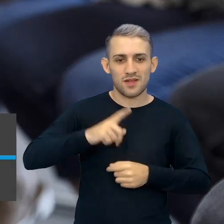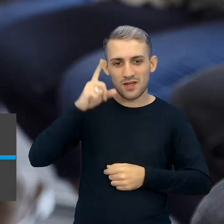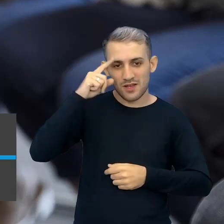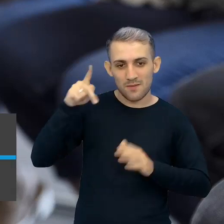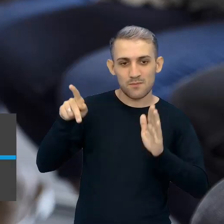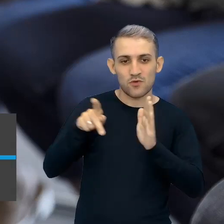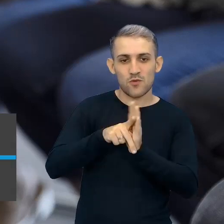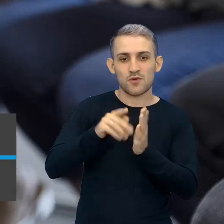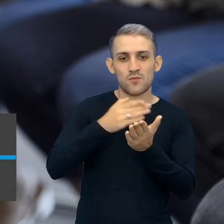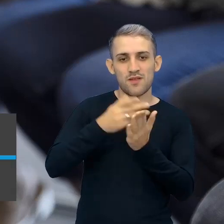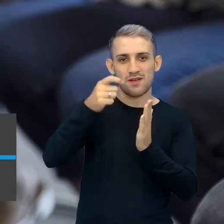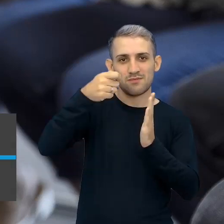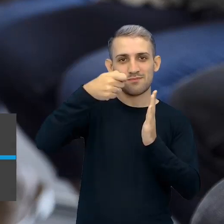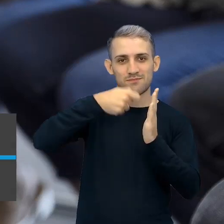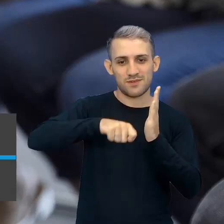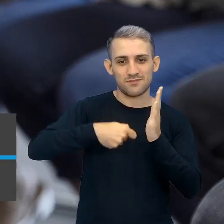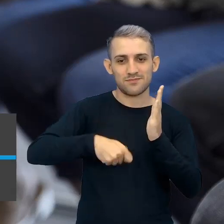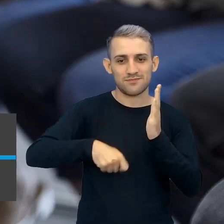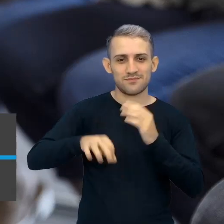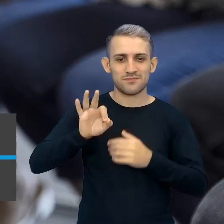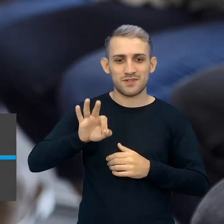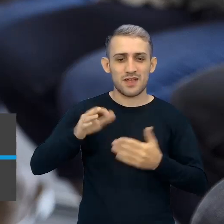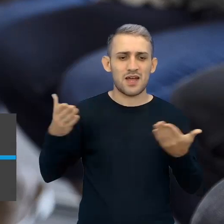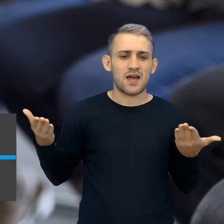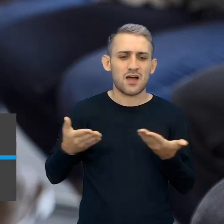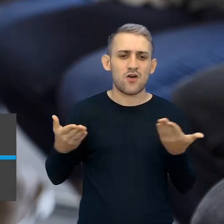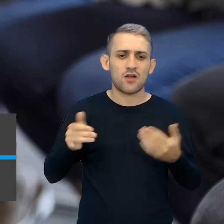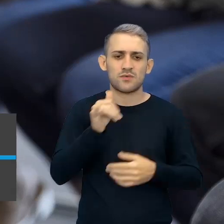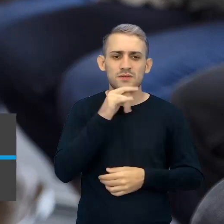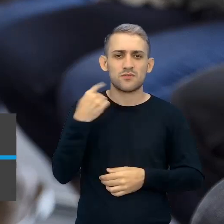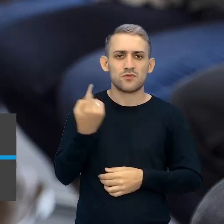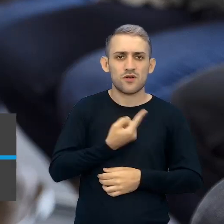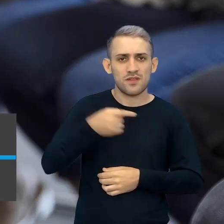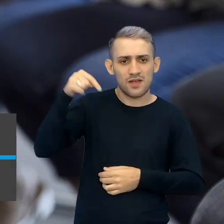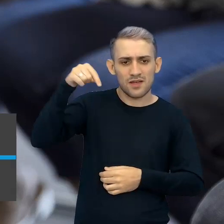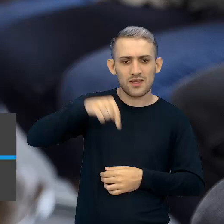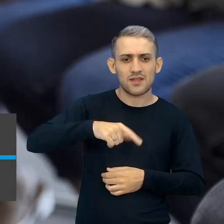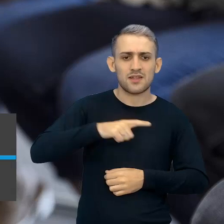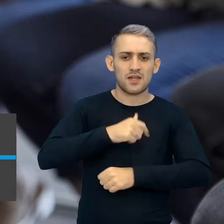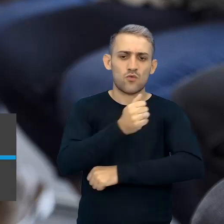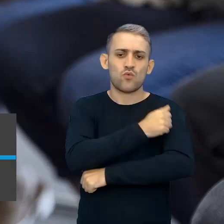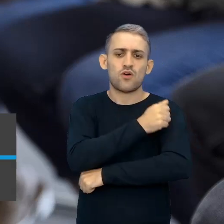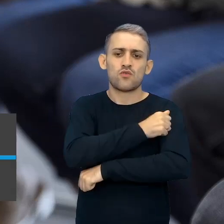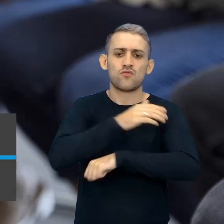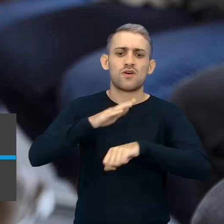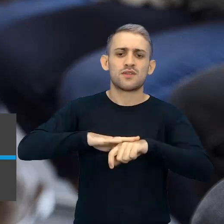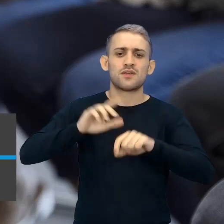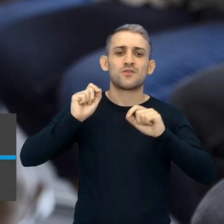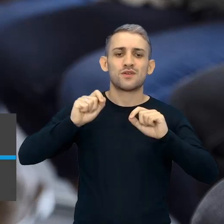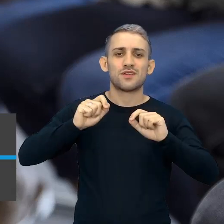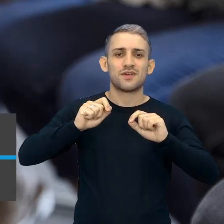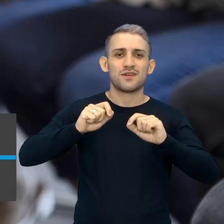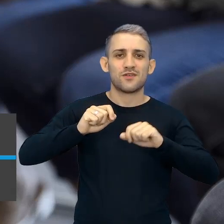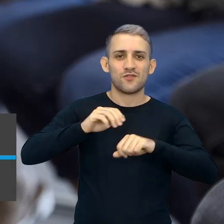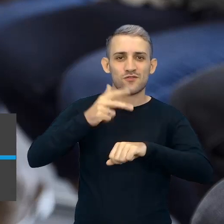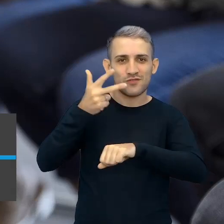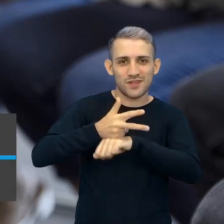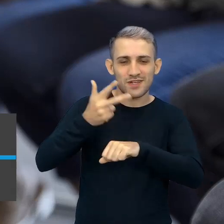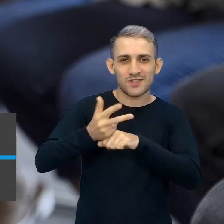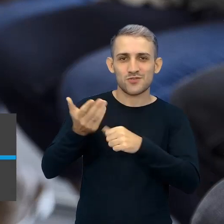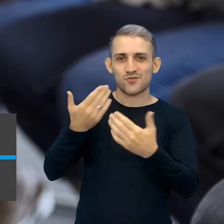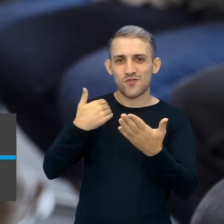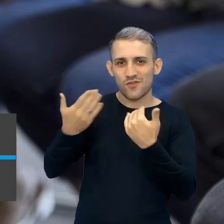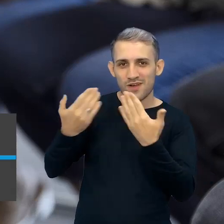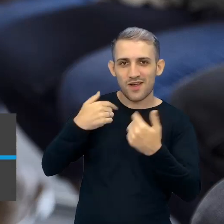e fazer as palavras acontecerem. Agora, como o nosso caso aqui, os estudantes estão fazendo uma vídeo resenha, ou Ian,